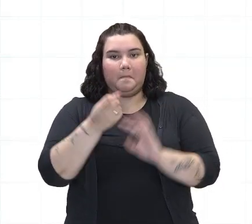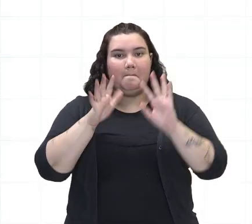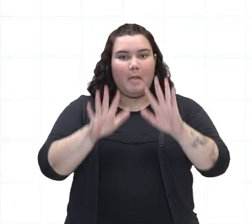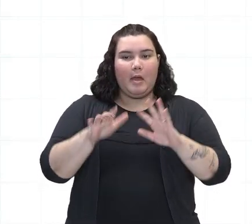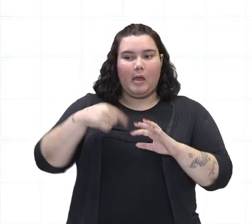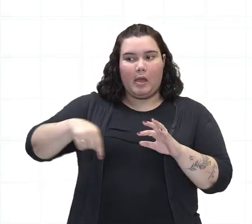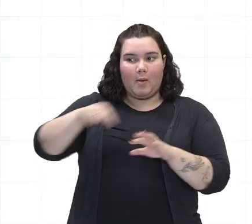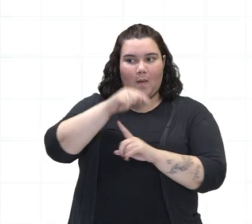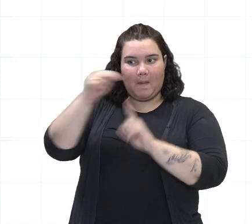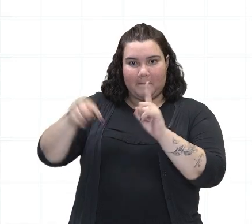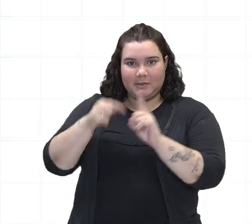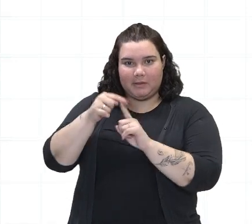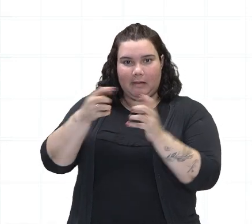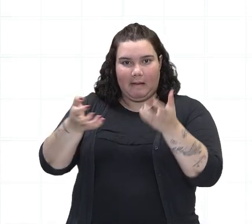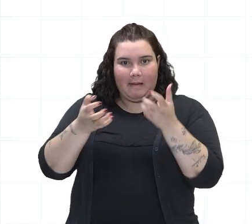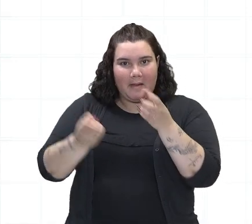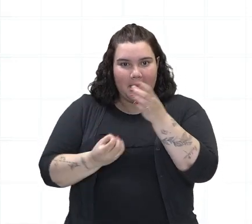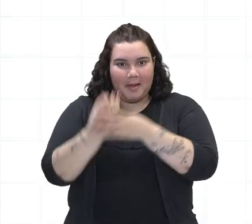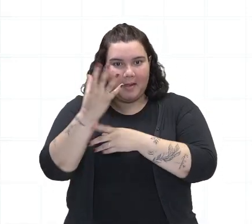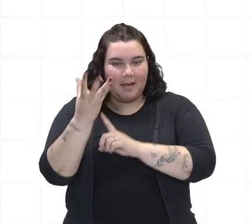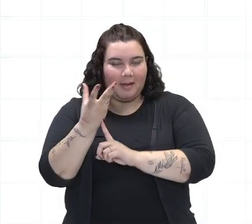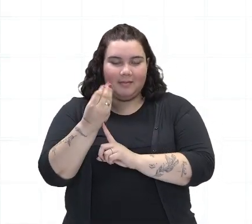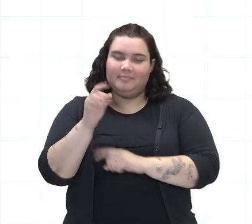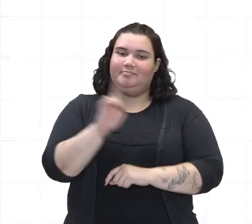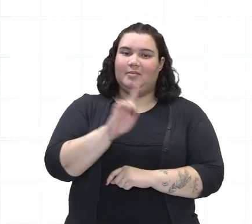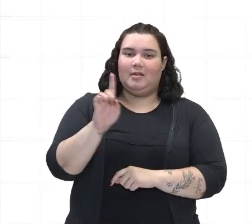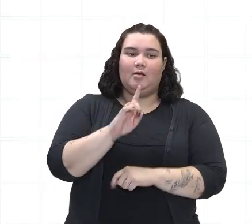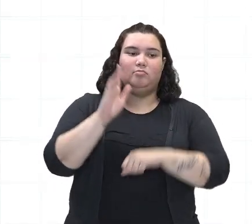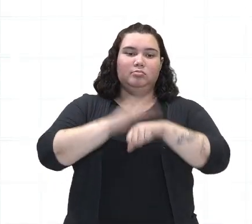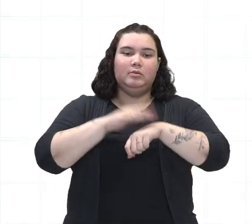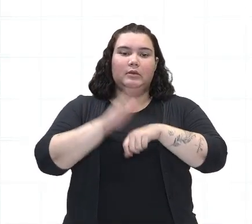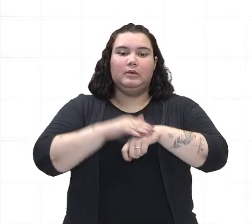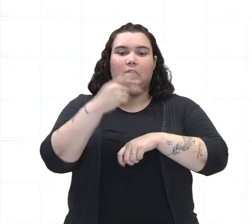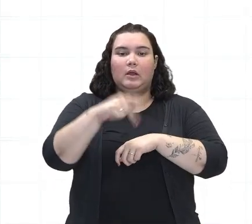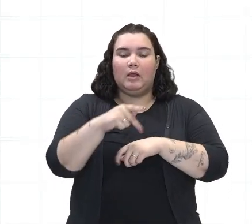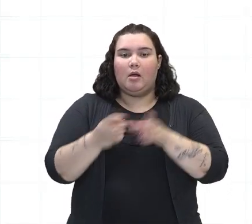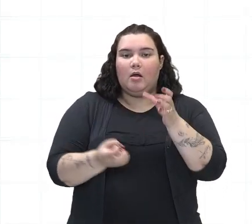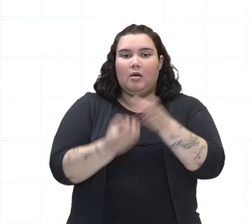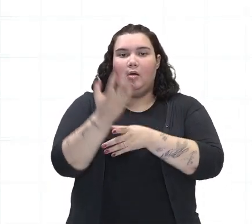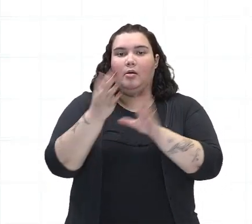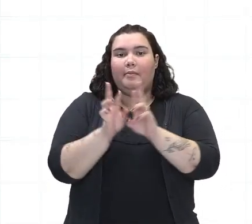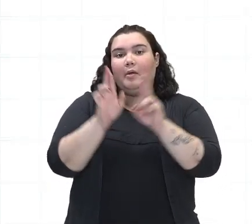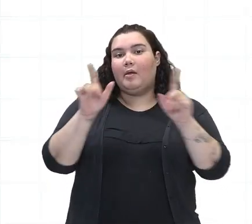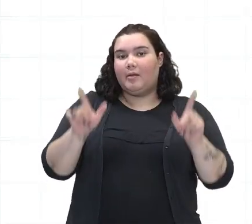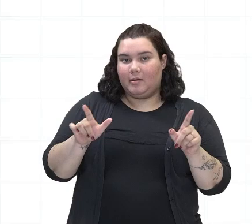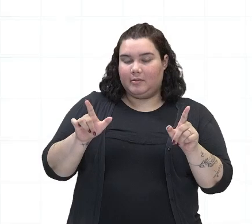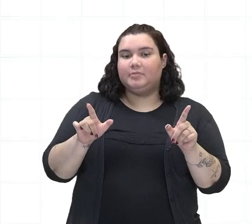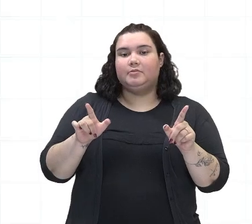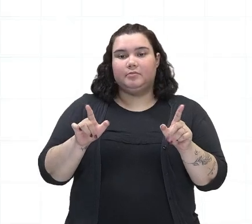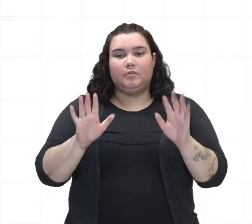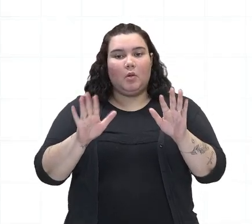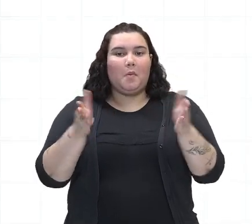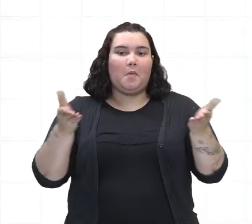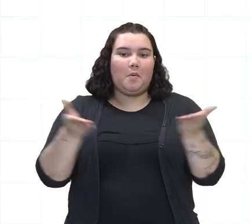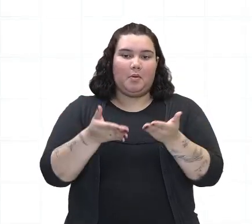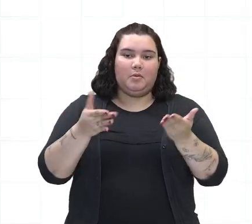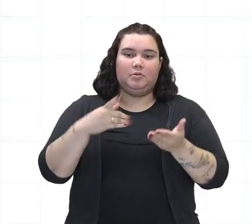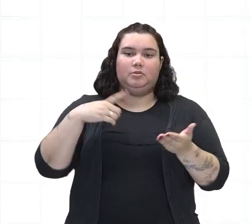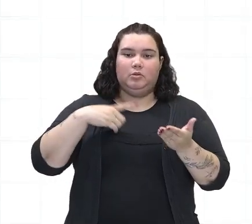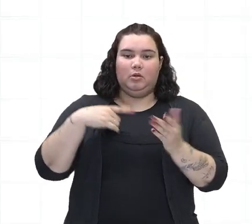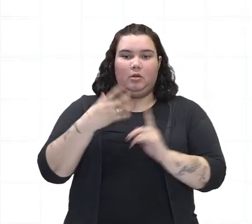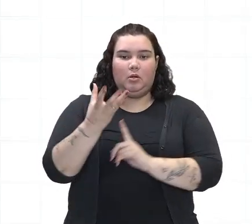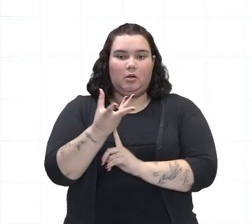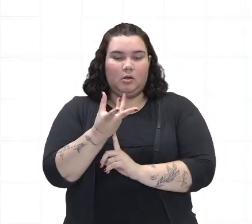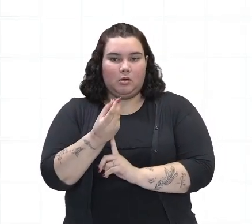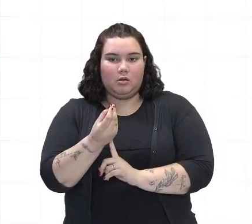a intenção de produzir arte. A arte, ela tinha uma funcionalidade, né? Então, hoje nós temos como arte,